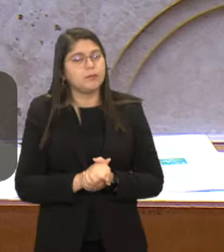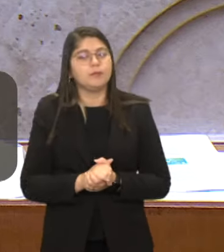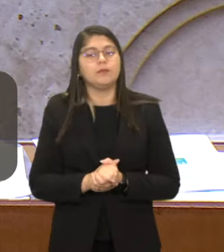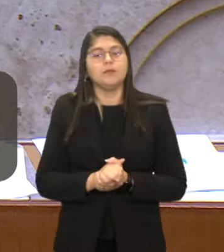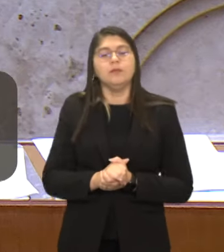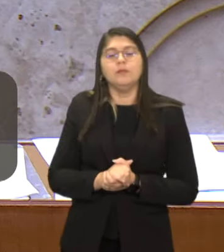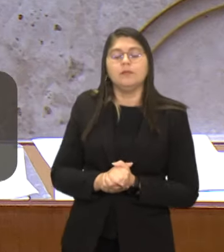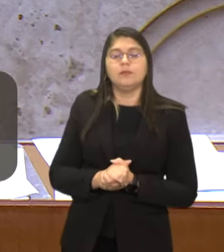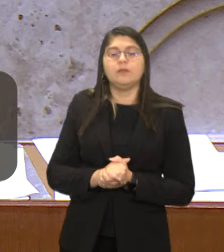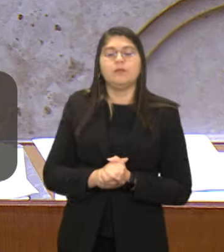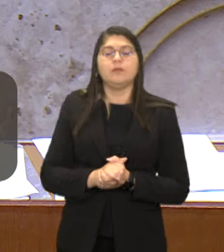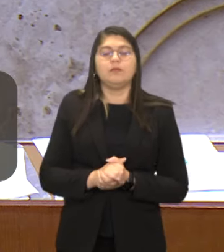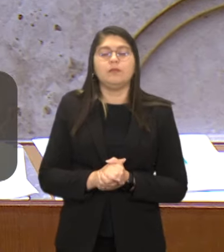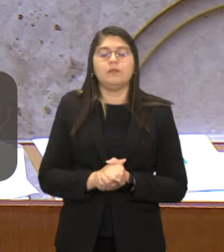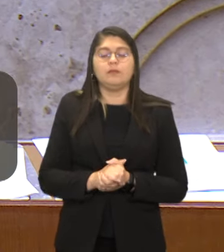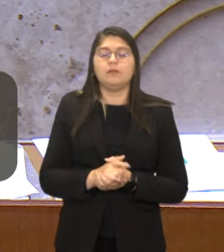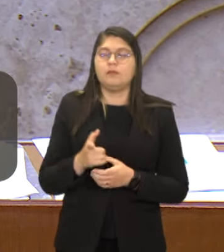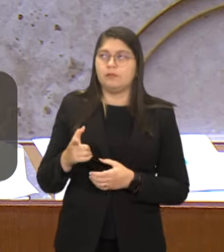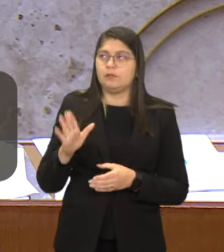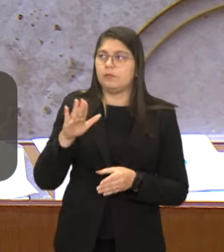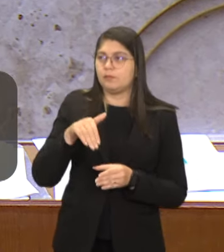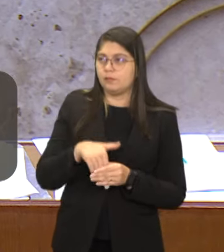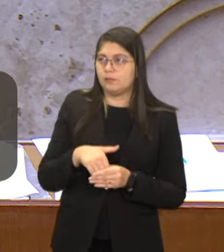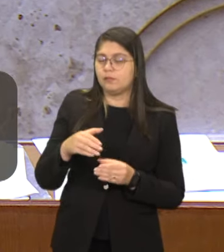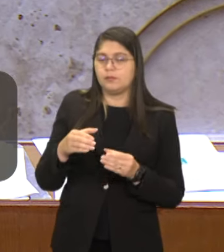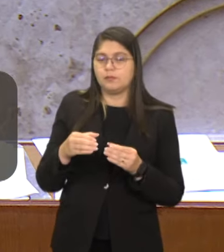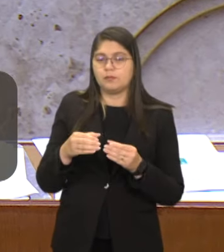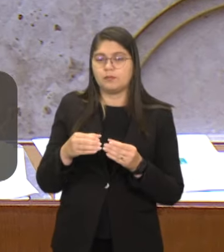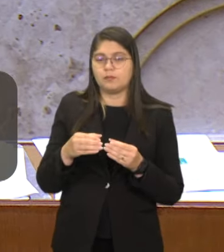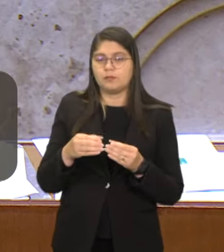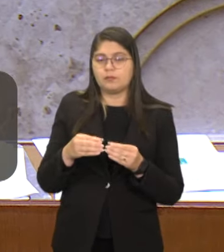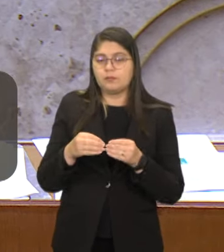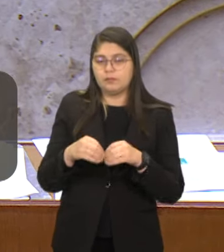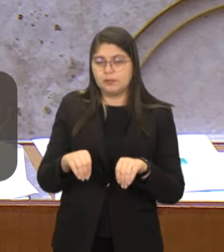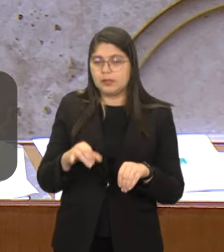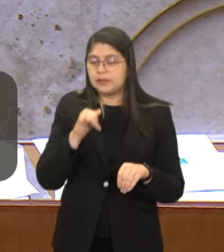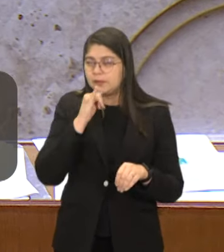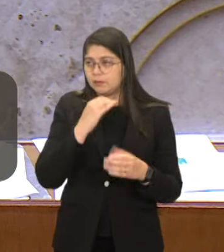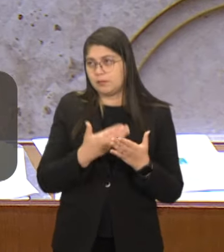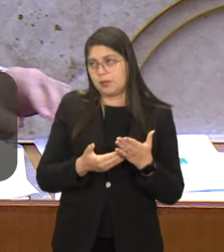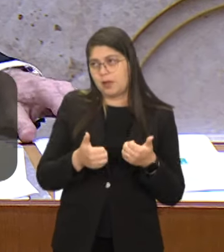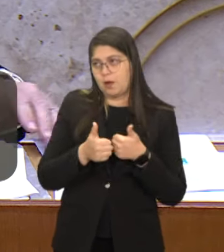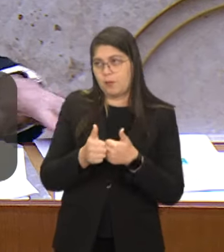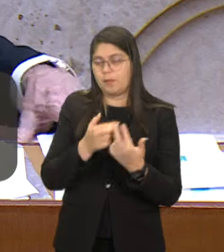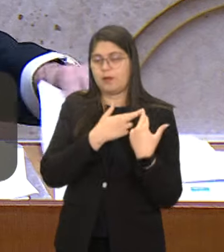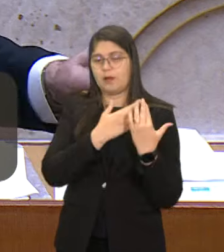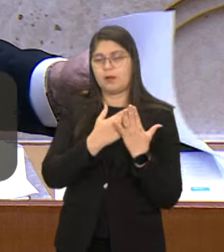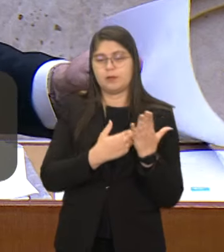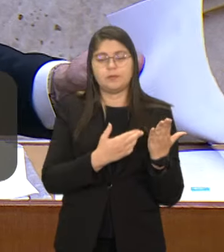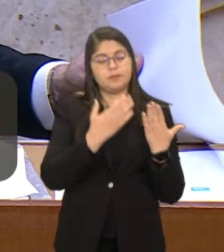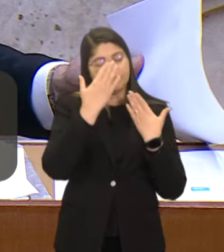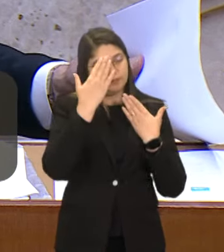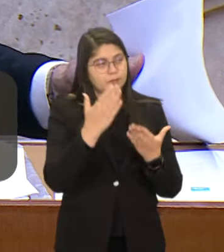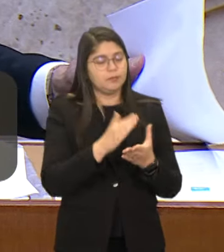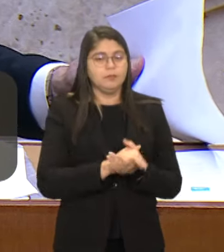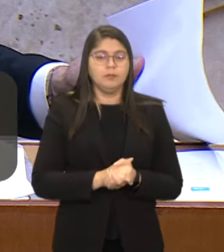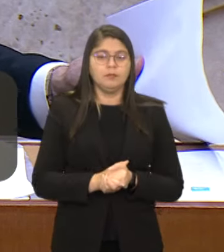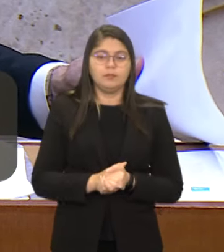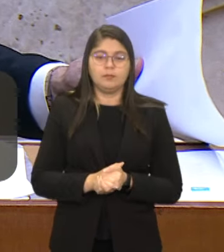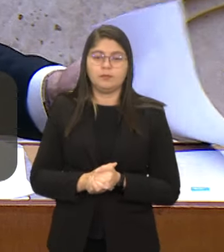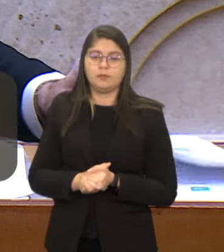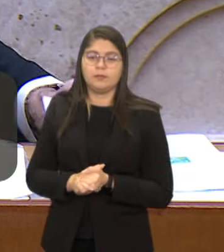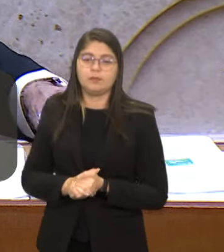Então, Vossa Excelência vota pelo prejuízo e vencido nisso, acompanha o relator. Vossa Excelência, isso. Muito obrigado, ministro